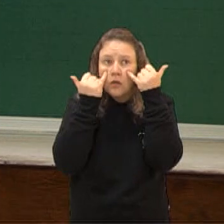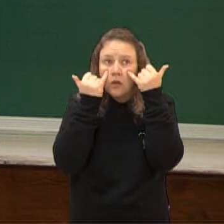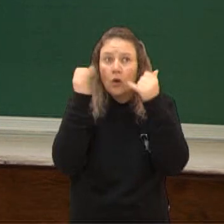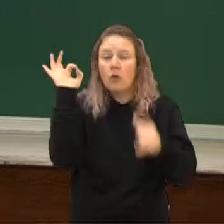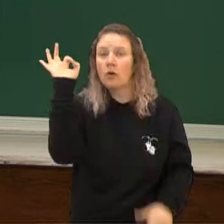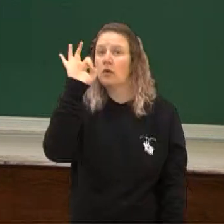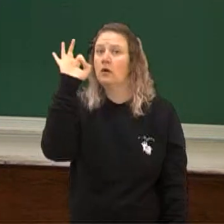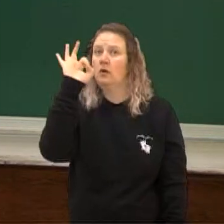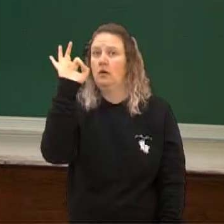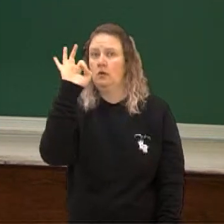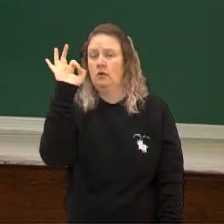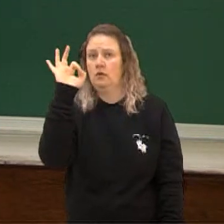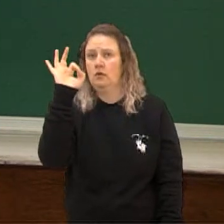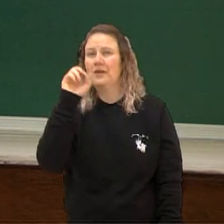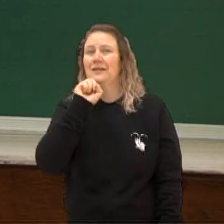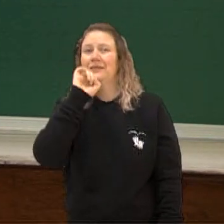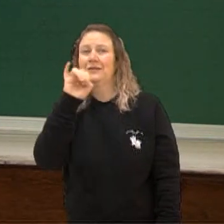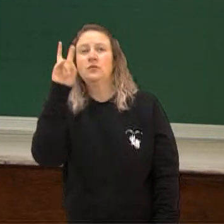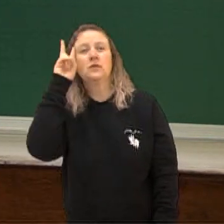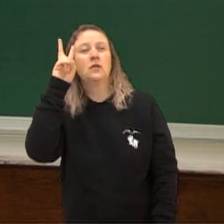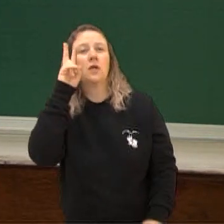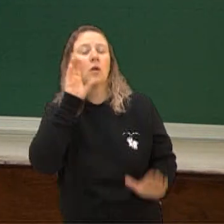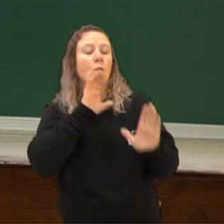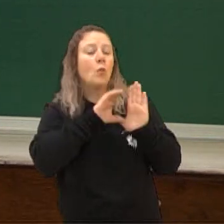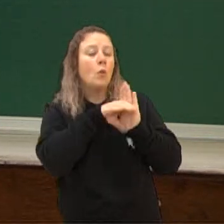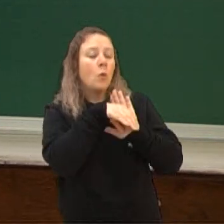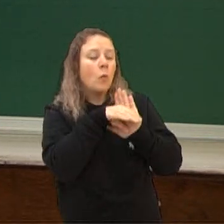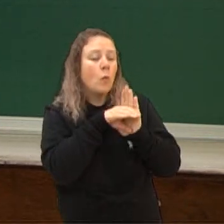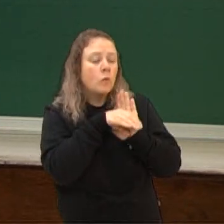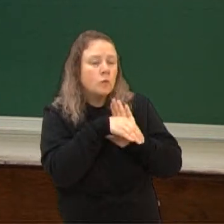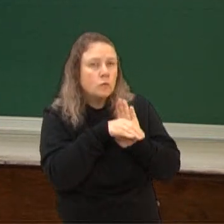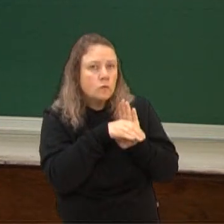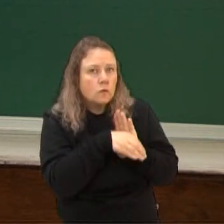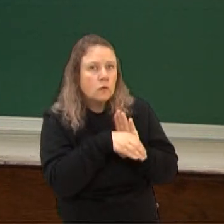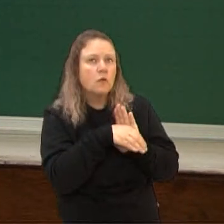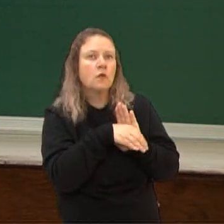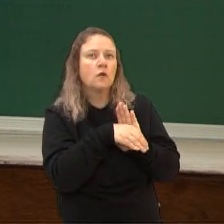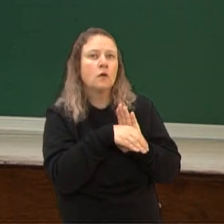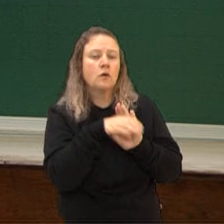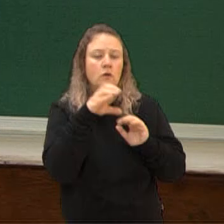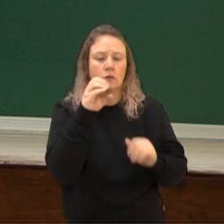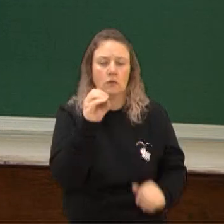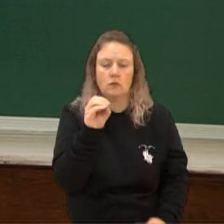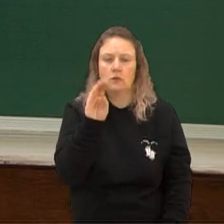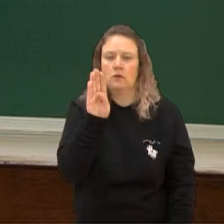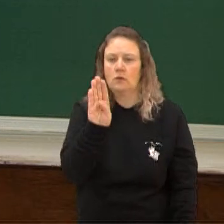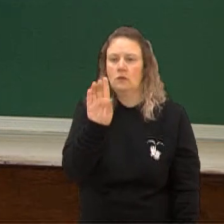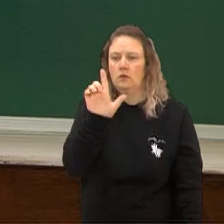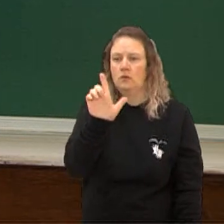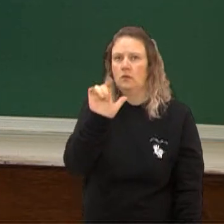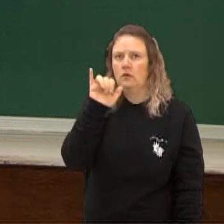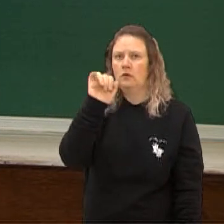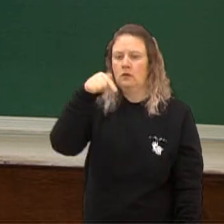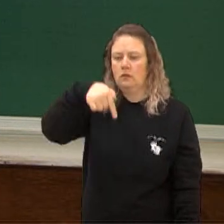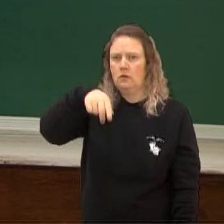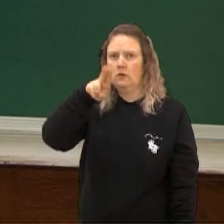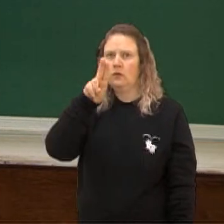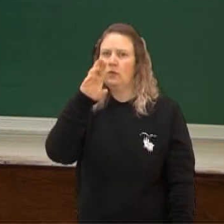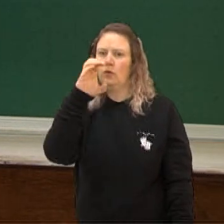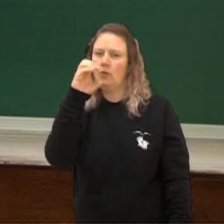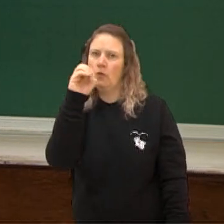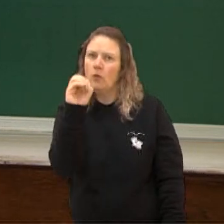graus. Se você lembrar do conceito do oblíquo, ele é inclinado, você vai ter que voltar alguma coisa